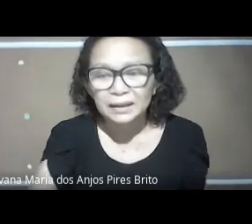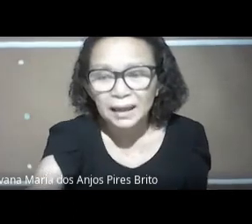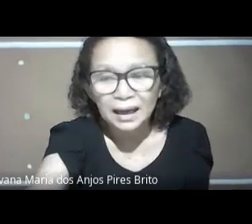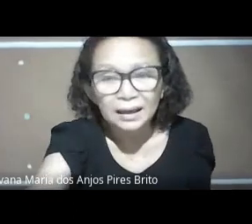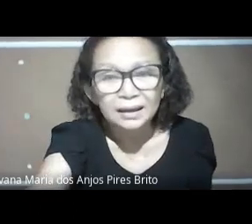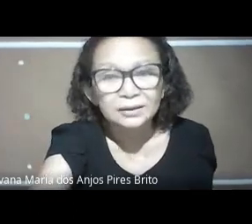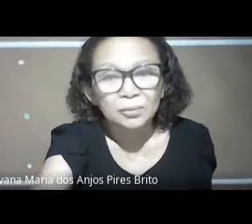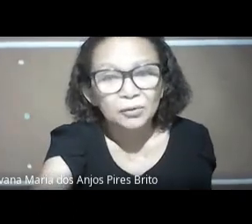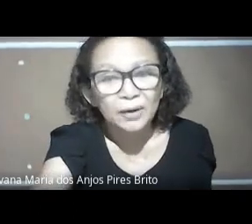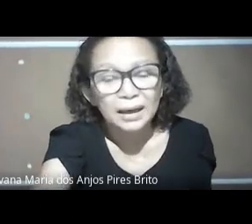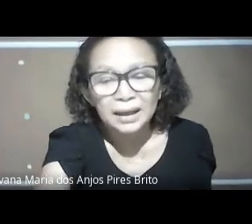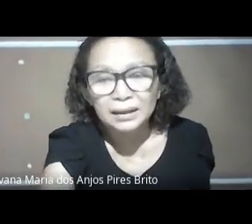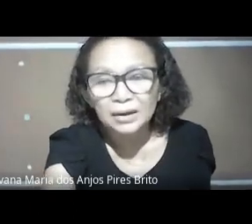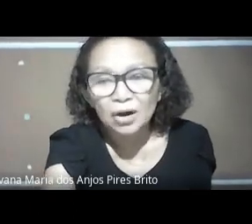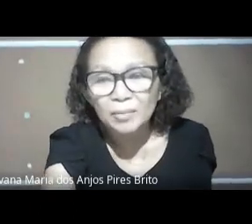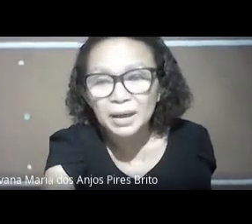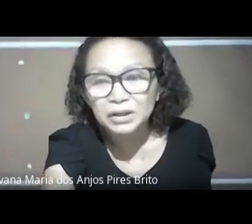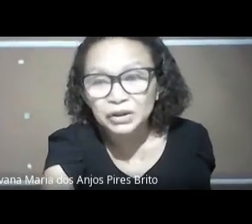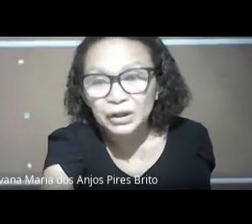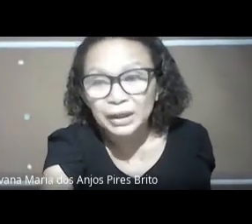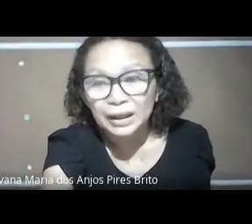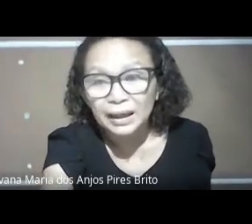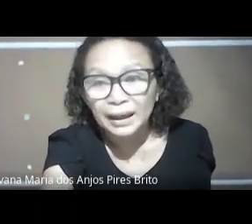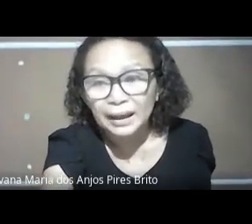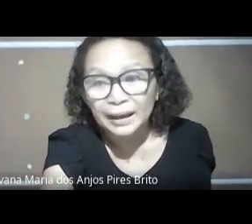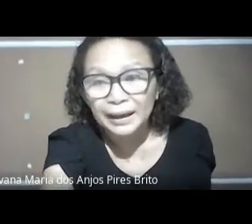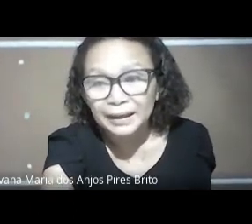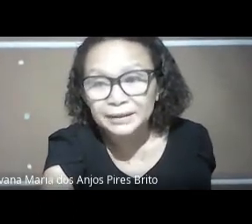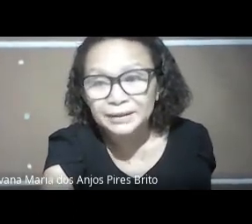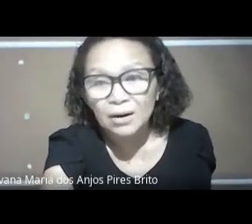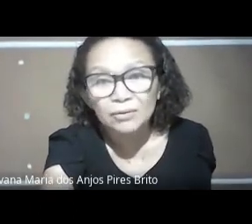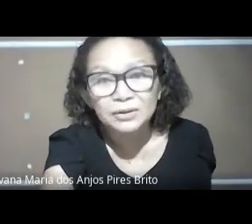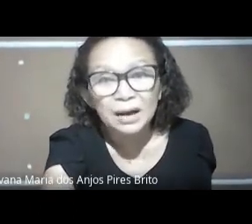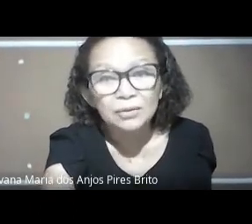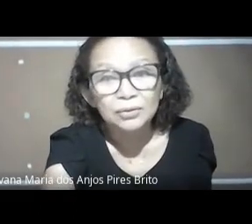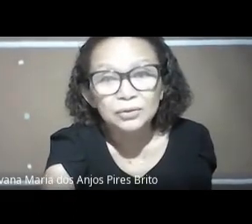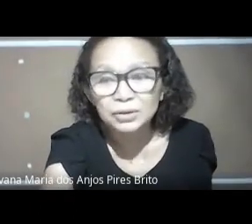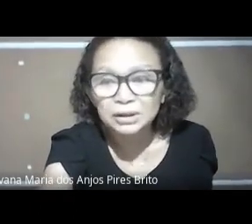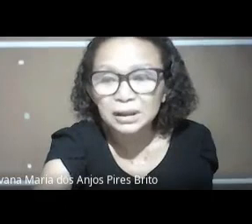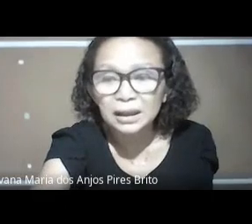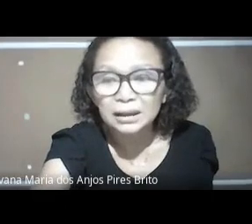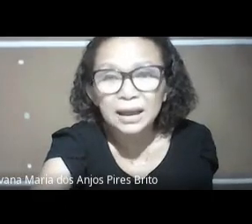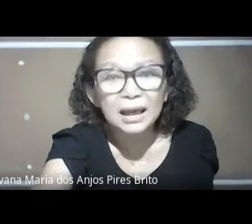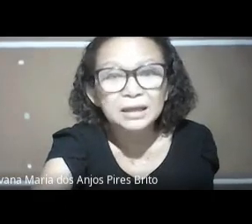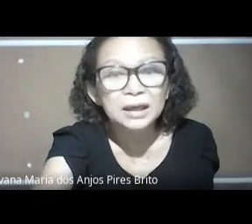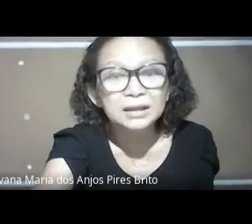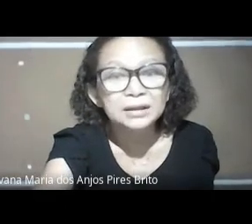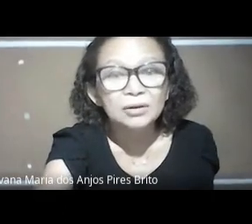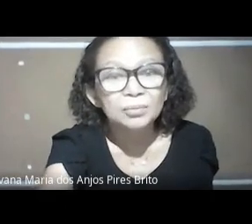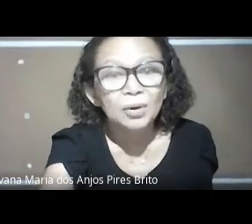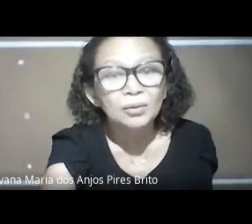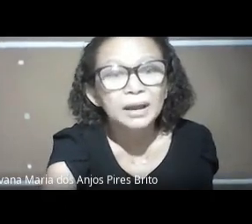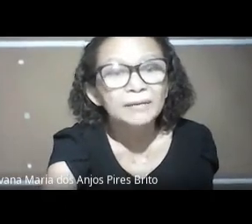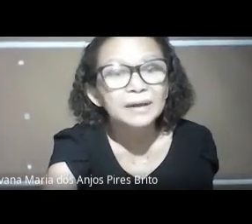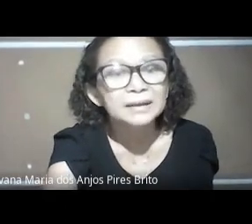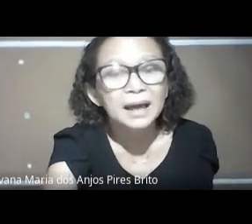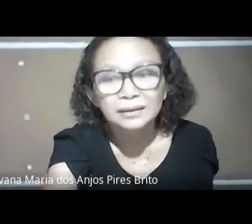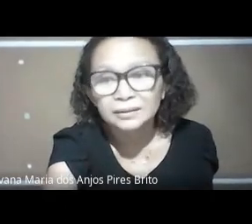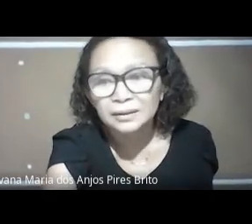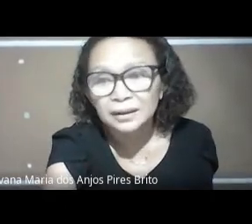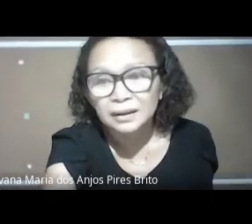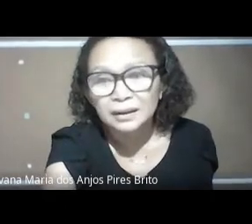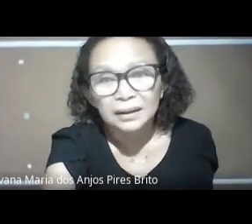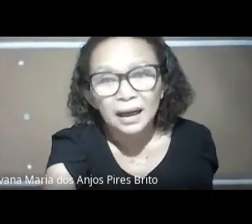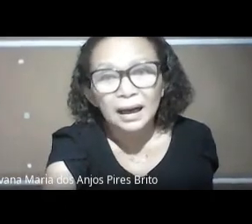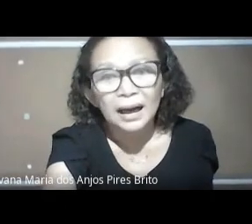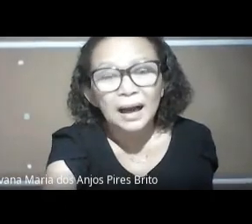despertadores, tá? Como eu falei anteriormente, estes são alguns recursos que até já estão um pouco